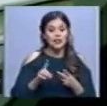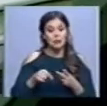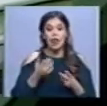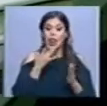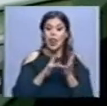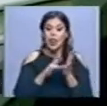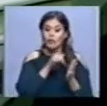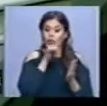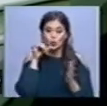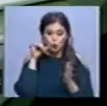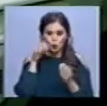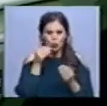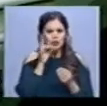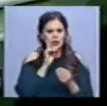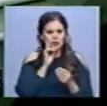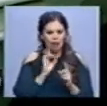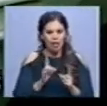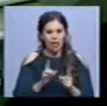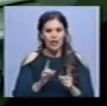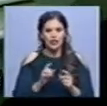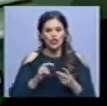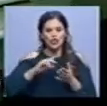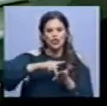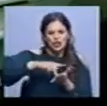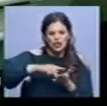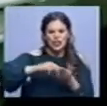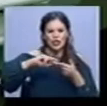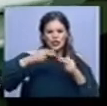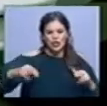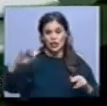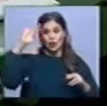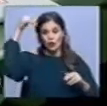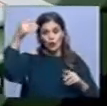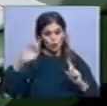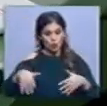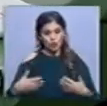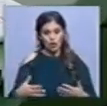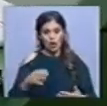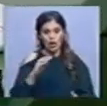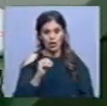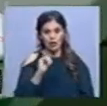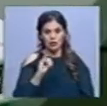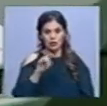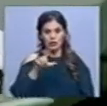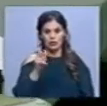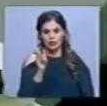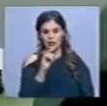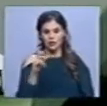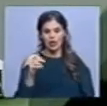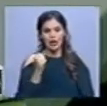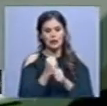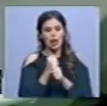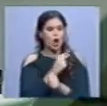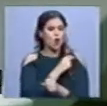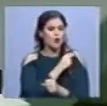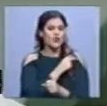sugestão muitíssimo interessante. A engenharia genética, o futuro já começou, de Silvia Curado. Ela trabalha na School of Medicine da Universidade de